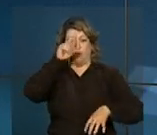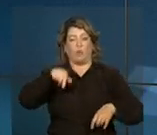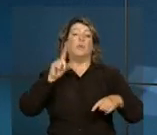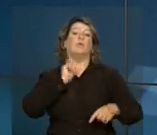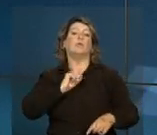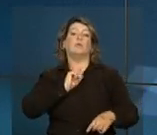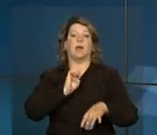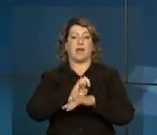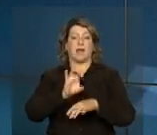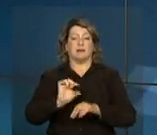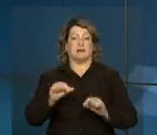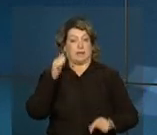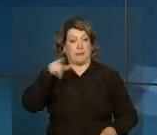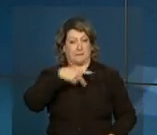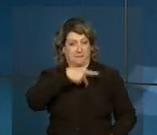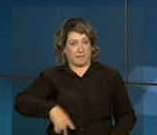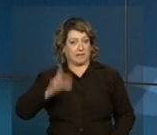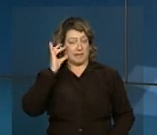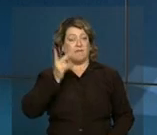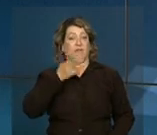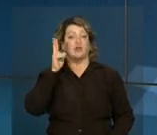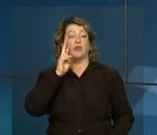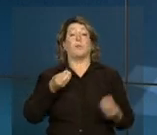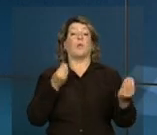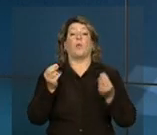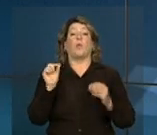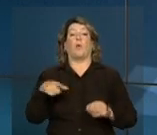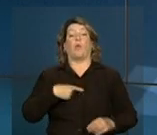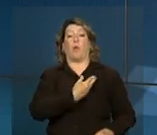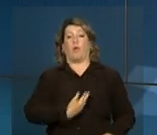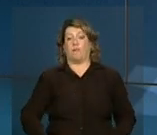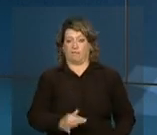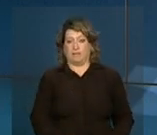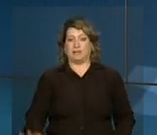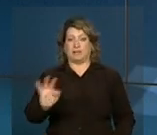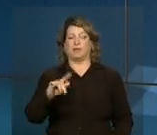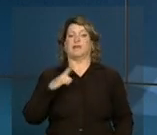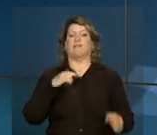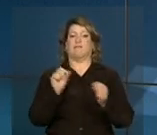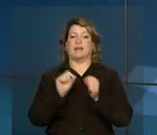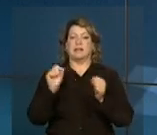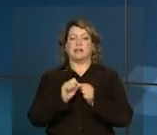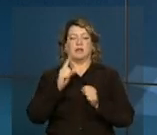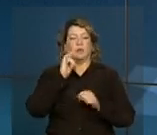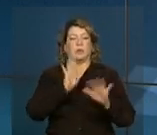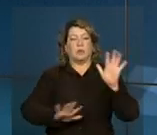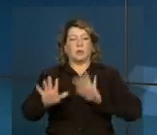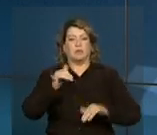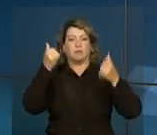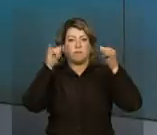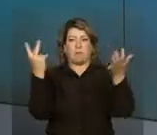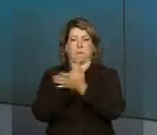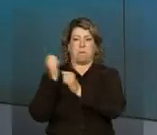Minas Gerais. A presidenta falou sobre o que o governo federal vem fazendo na prevenção